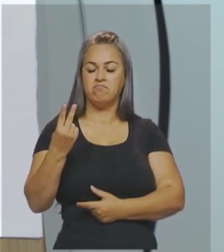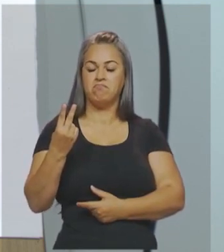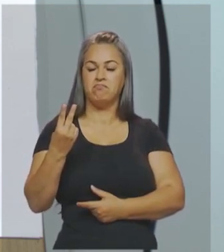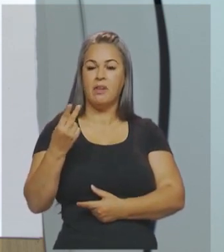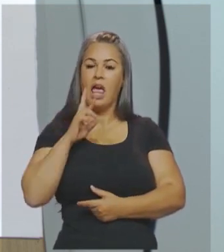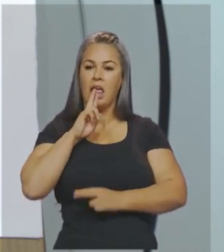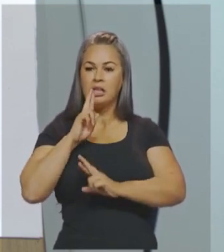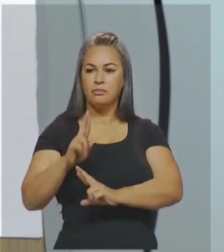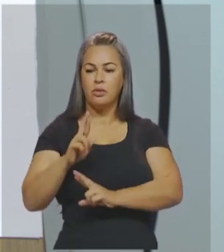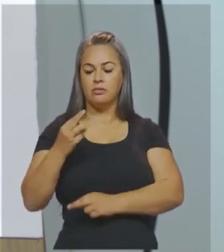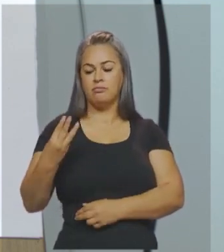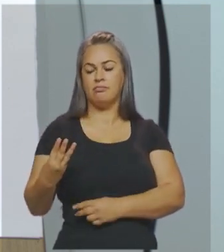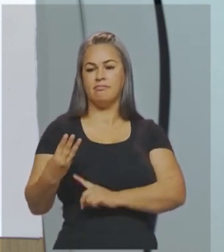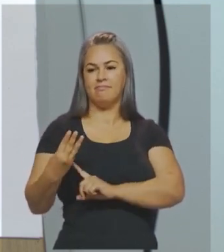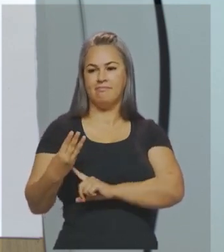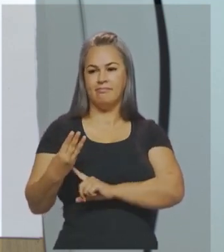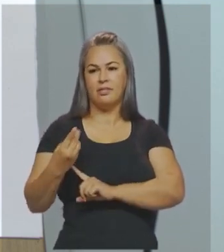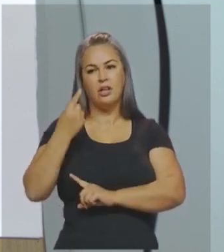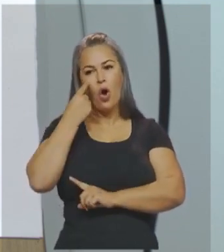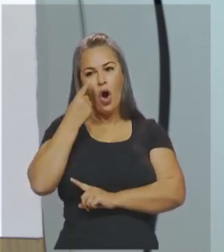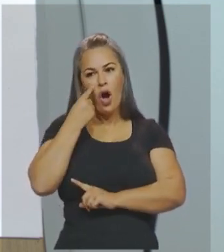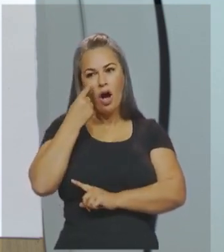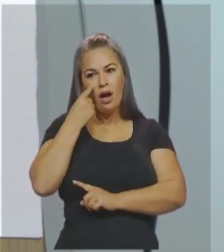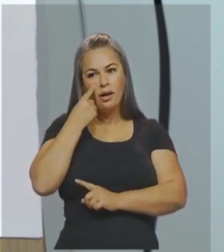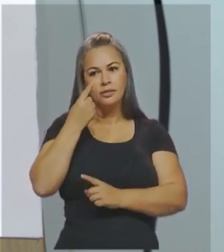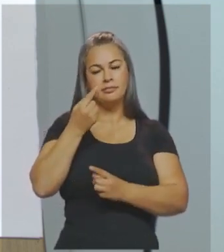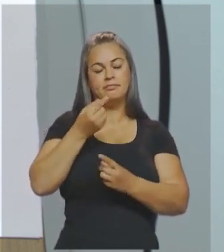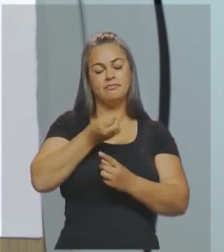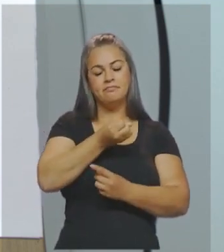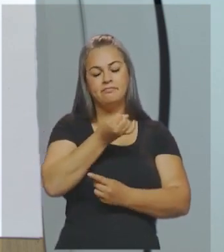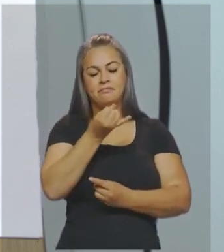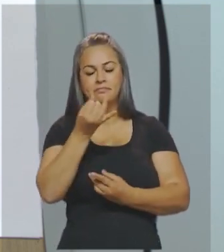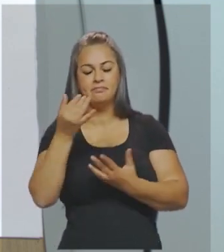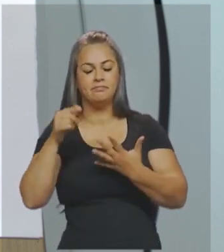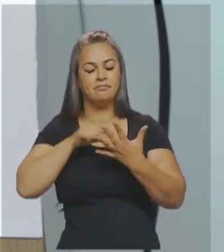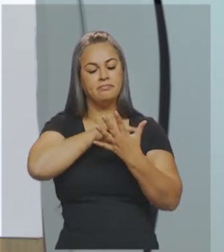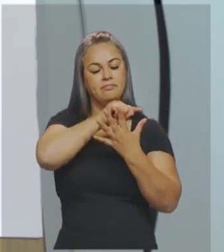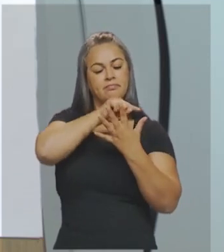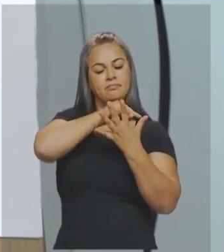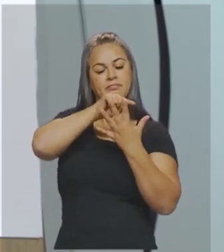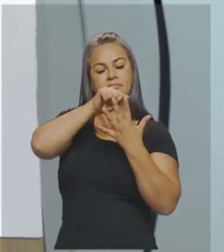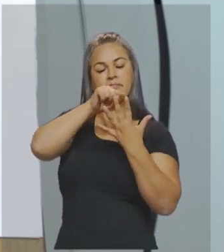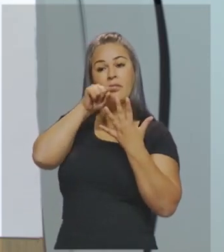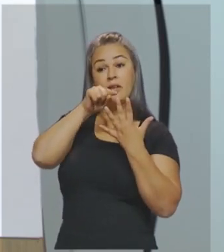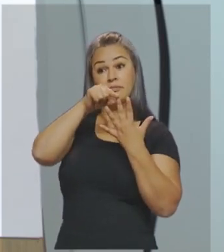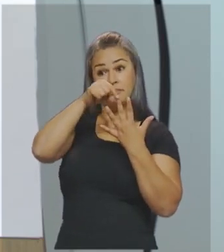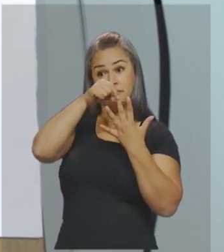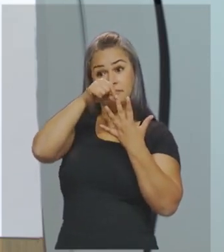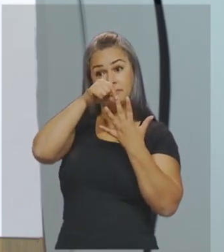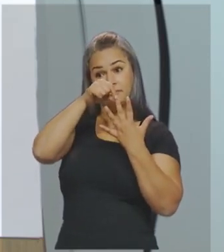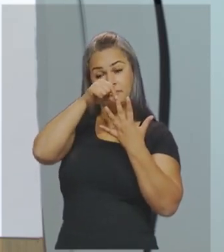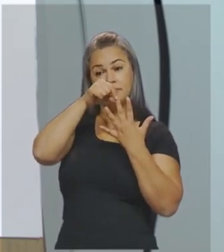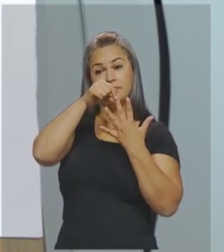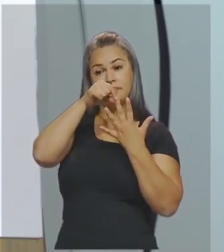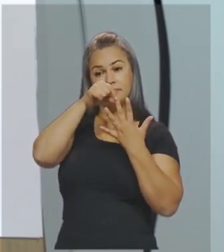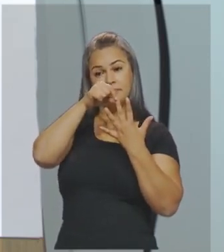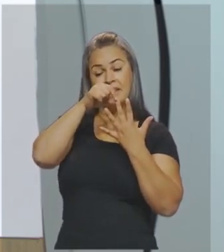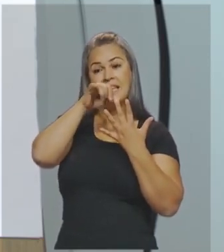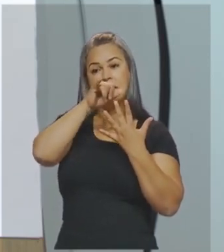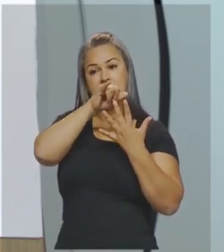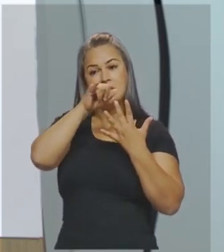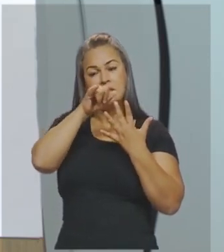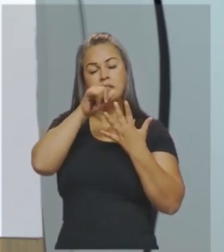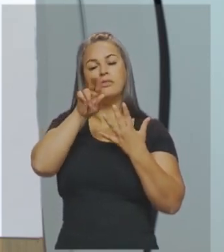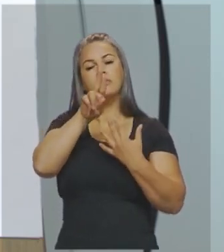ela está na terceira posição. Então, isso aqui, no caso, quando a gente está trabalhando com uma quantidade